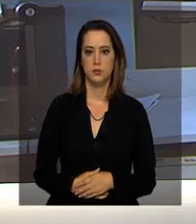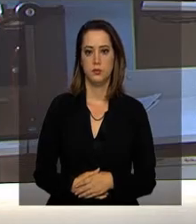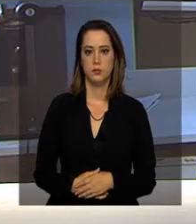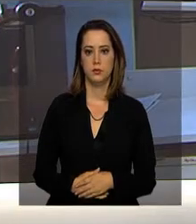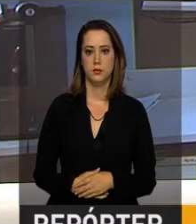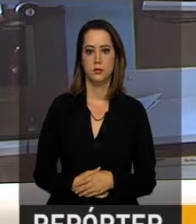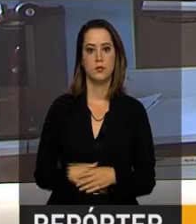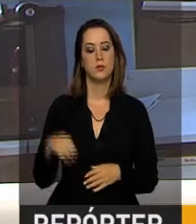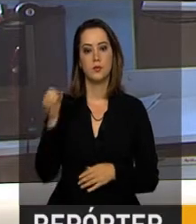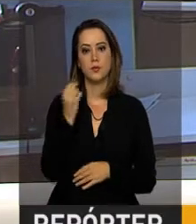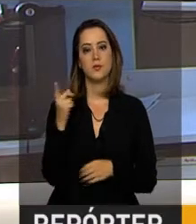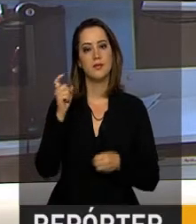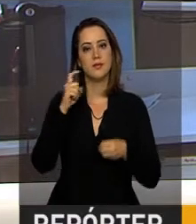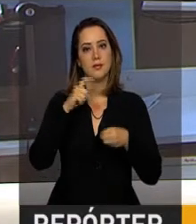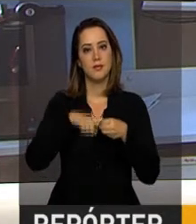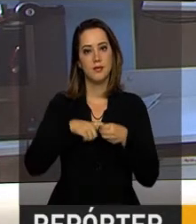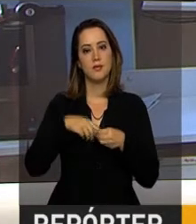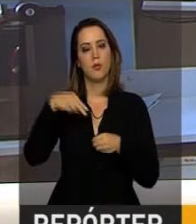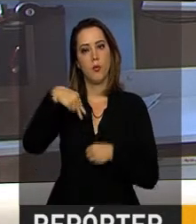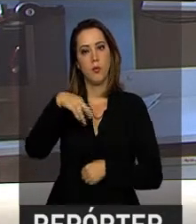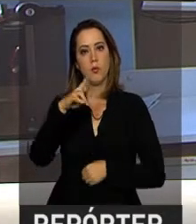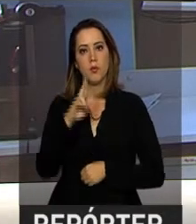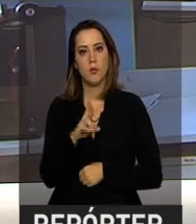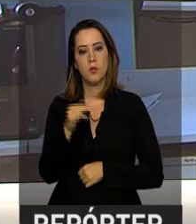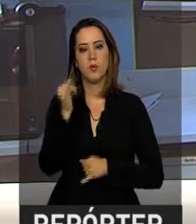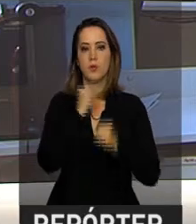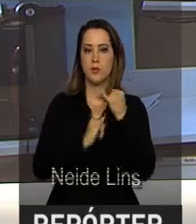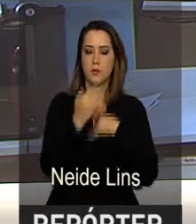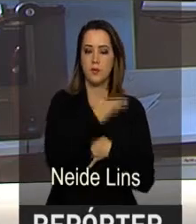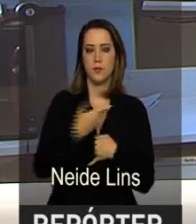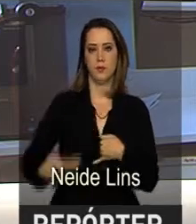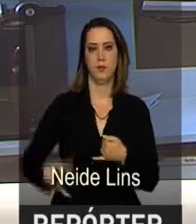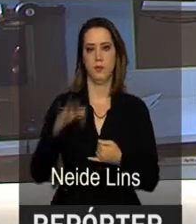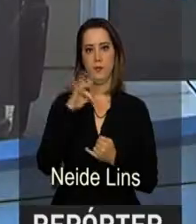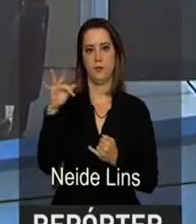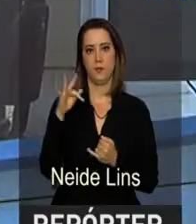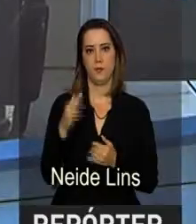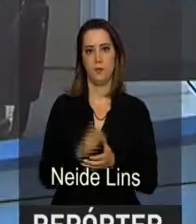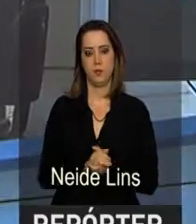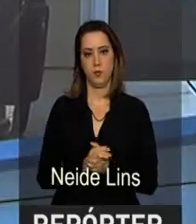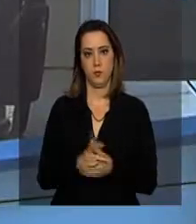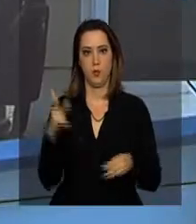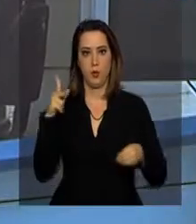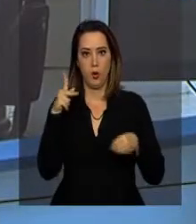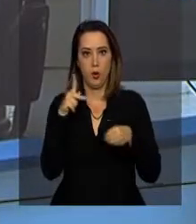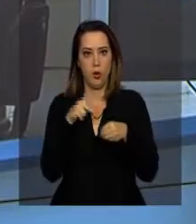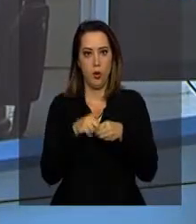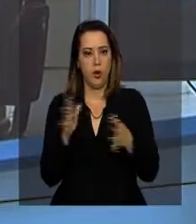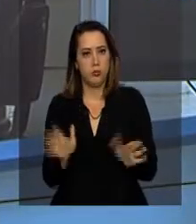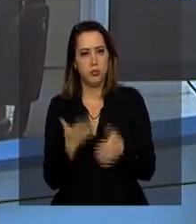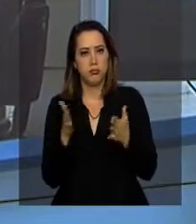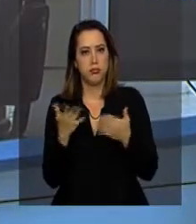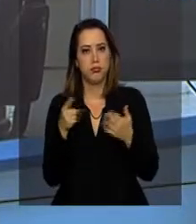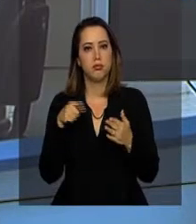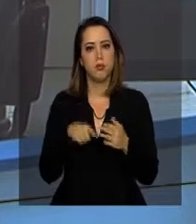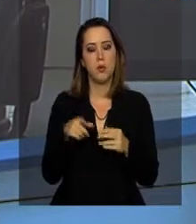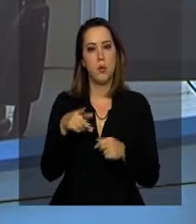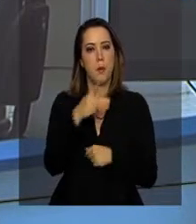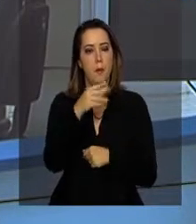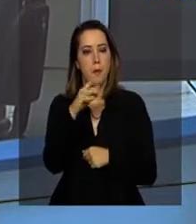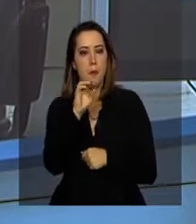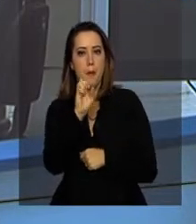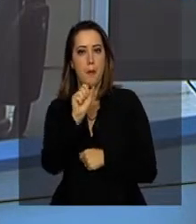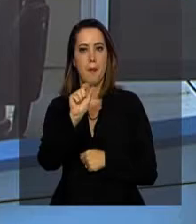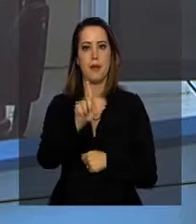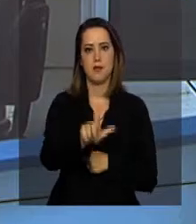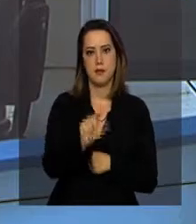olá estamos de volta com o repórter nbr e as notícias do governo federal a produção de petróleo extraído da camada de pré-sal